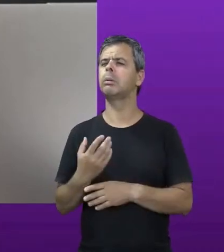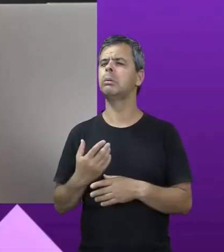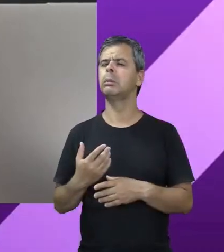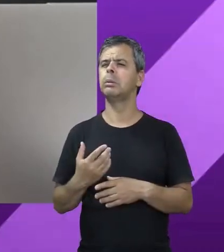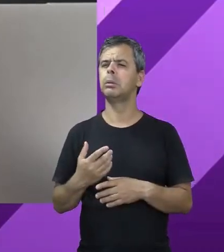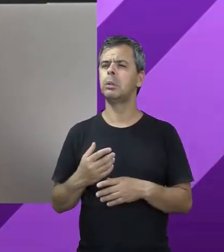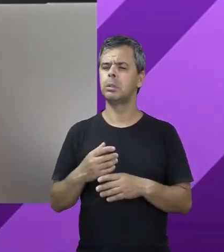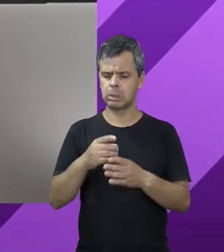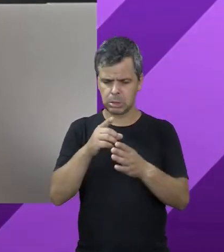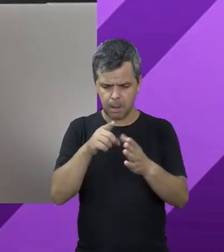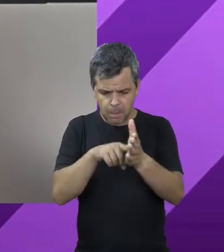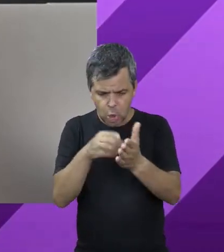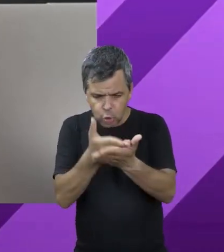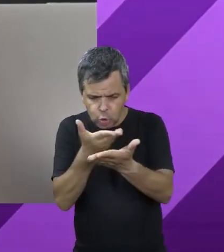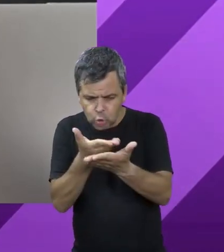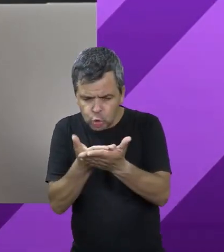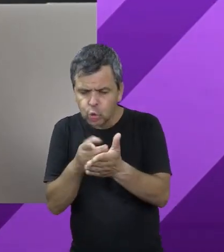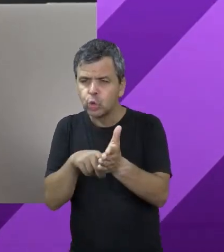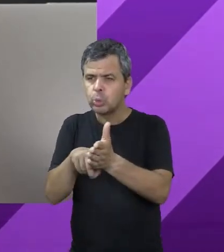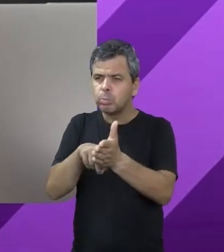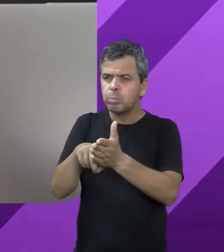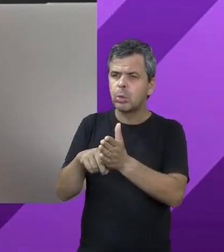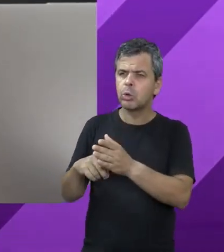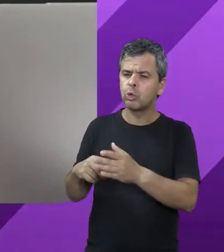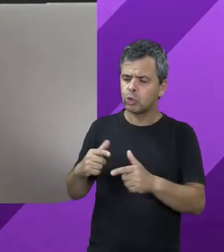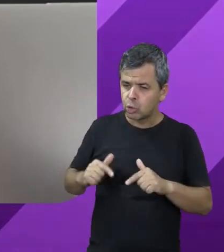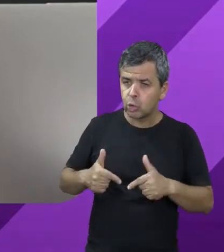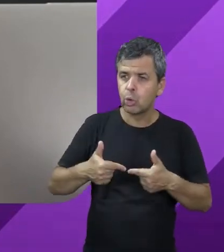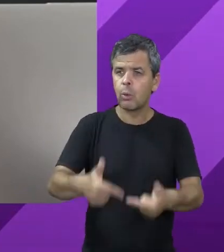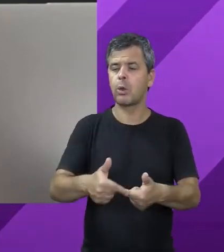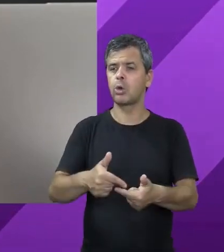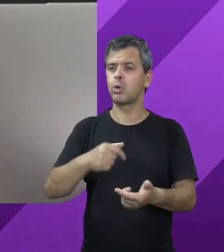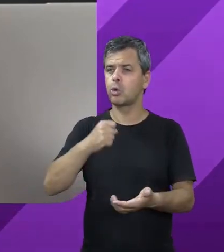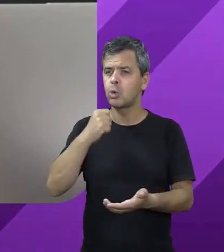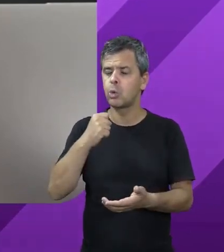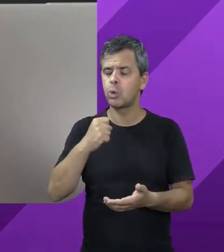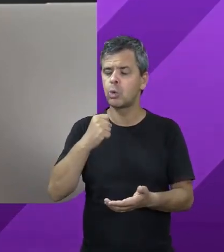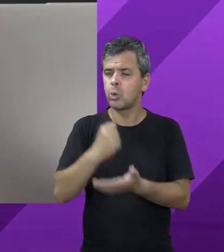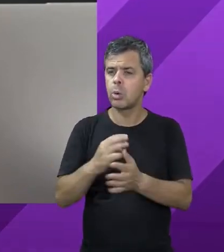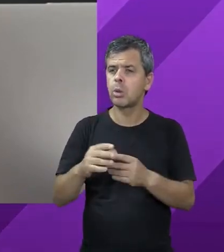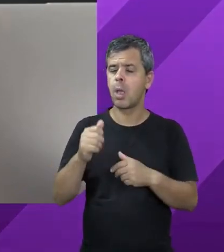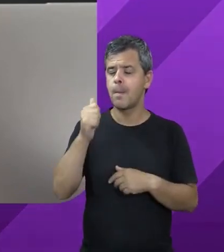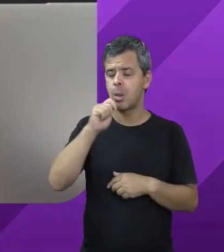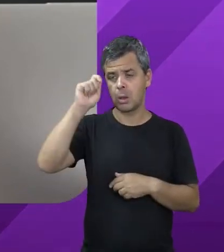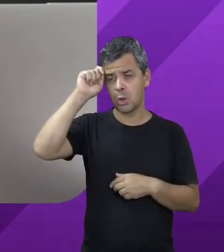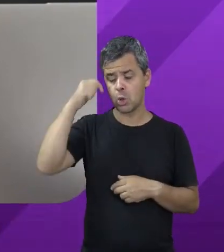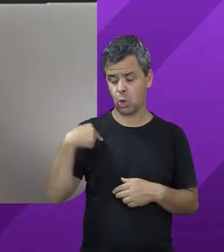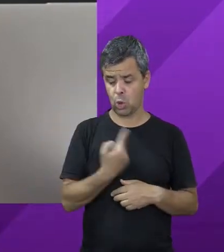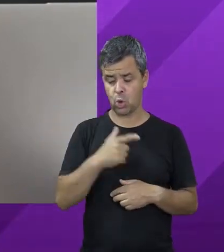de pesquisa, de ativismo, de ação concreta das mulheres negras, que a gente